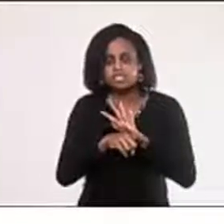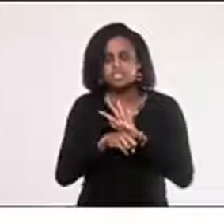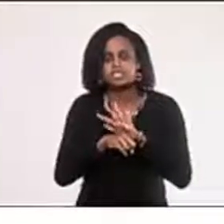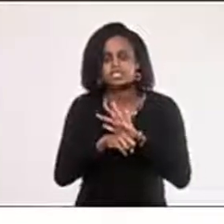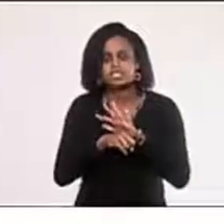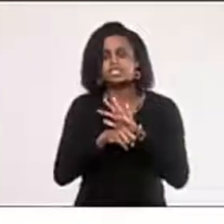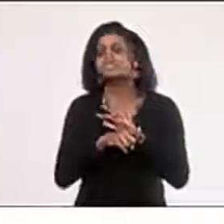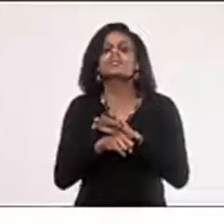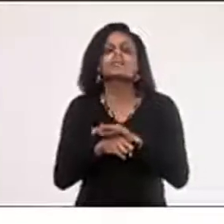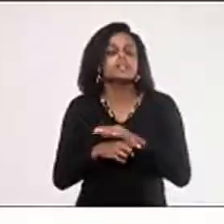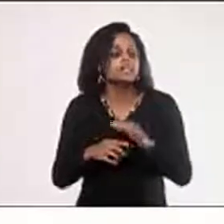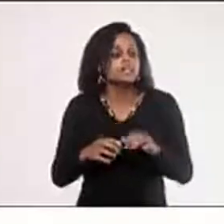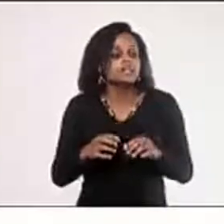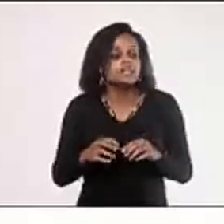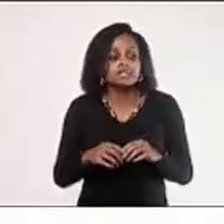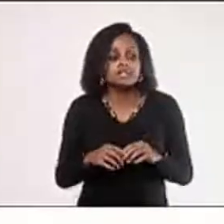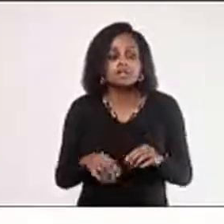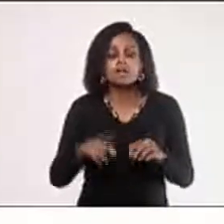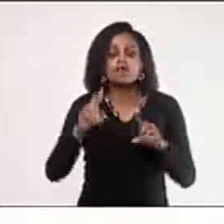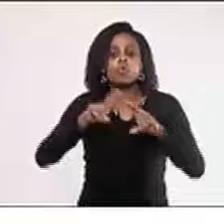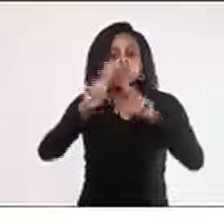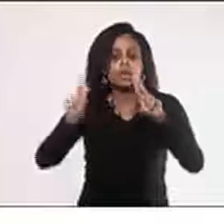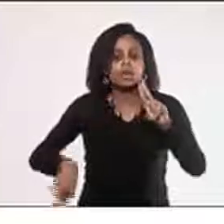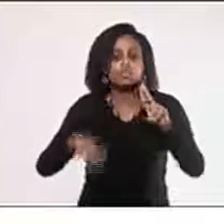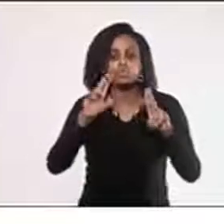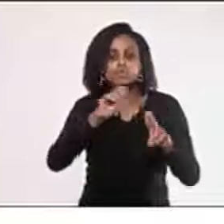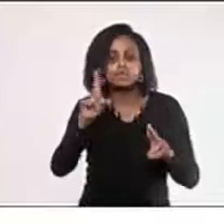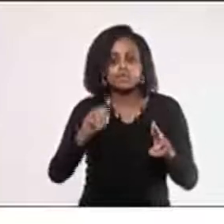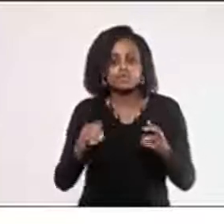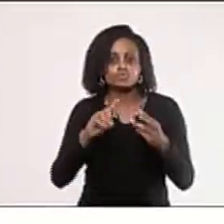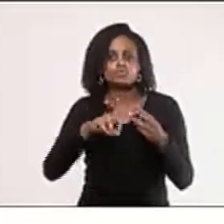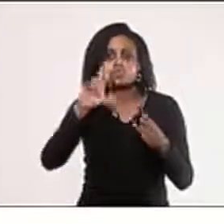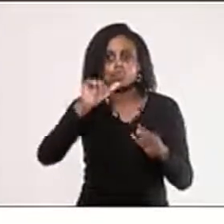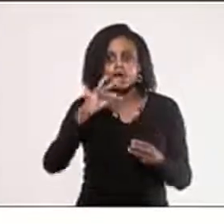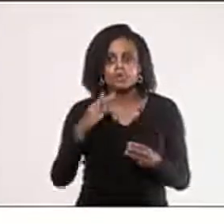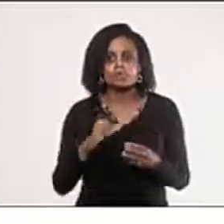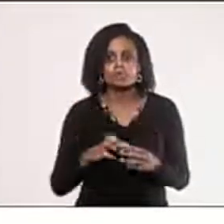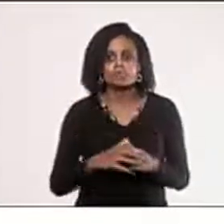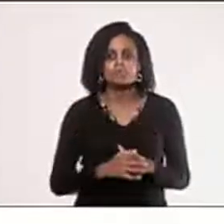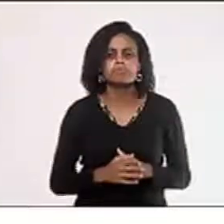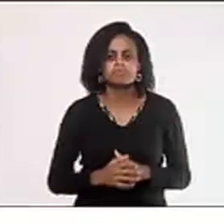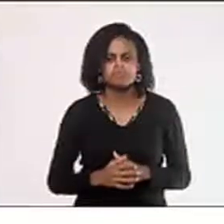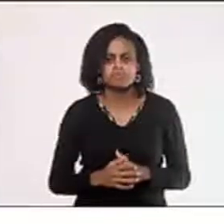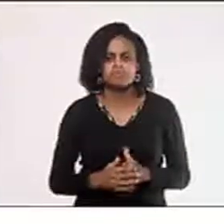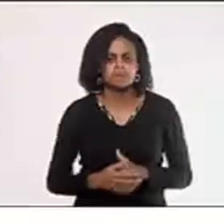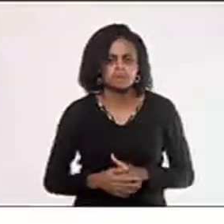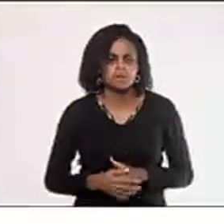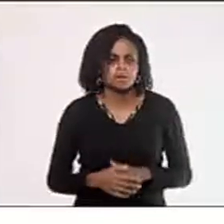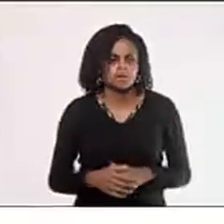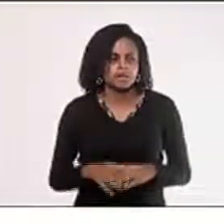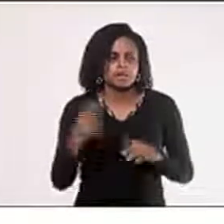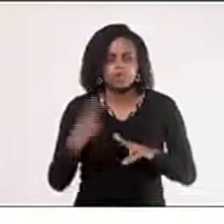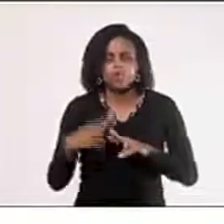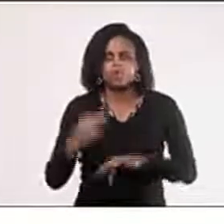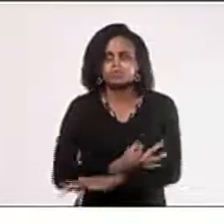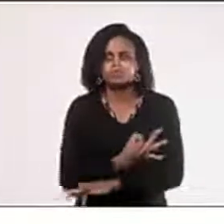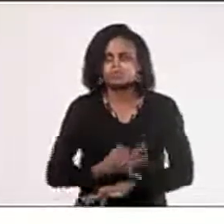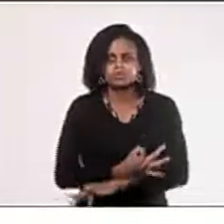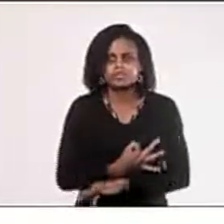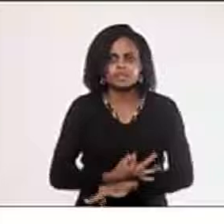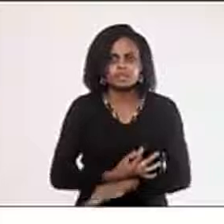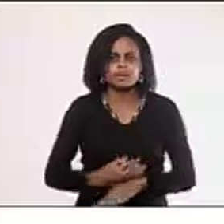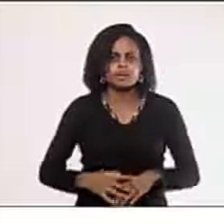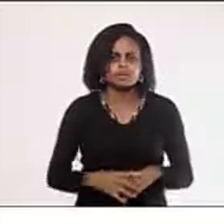UERJ, a UESO e a UENF mantiveram-se abertas porque resiste como uma universidade